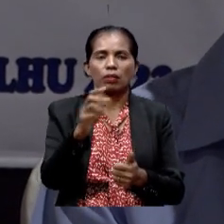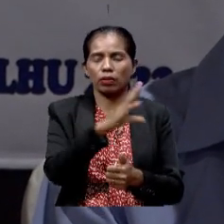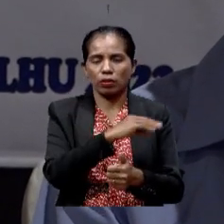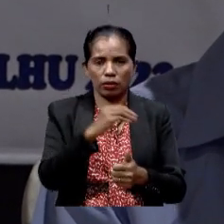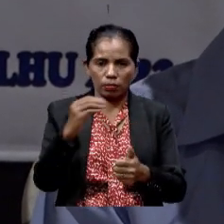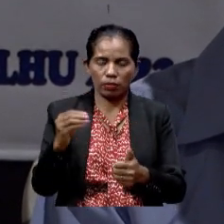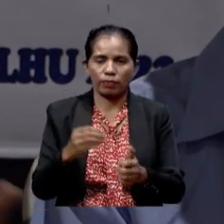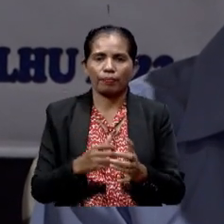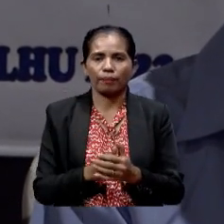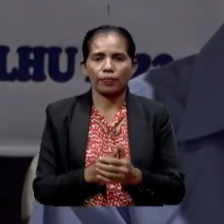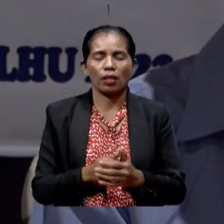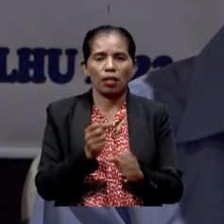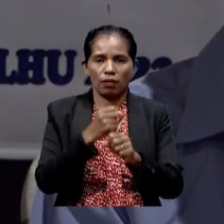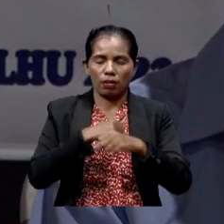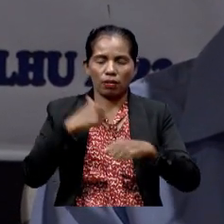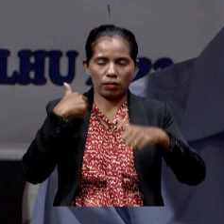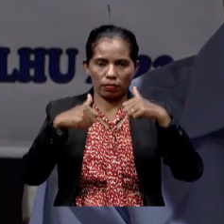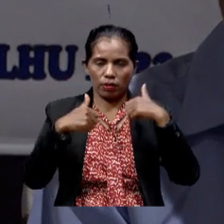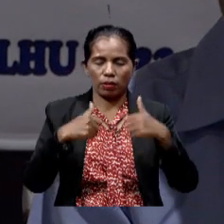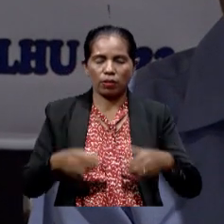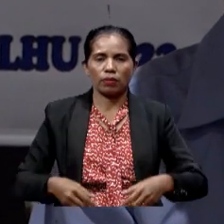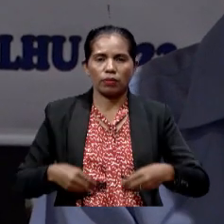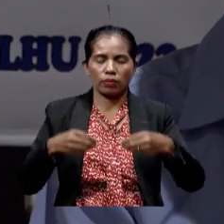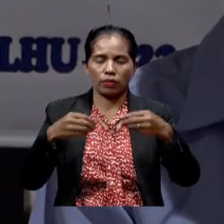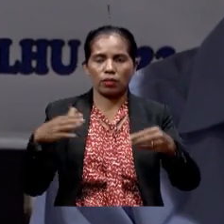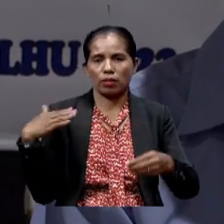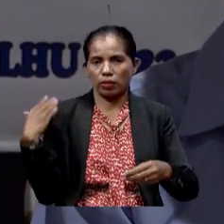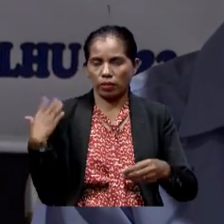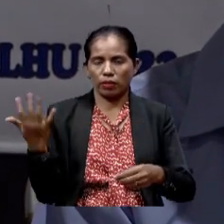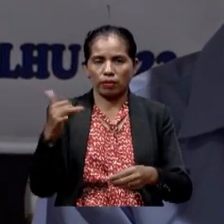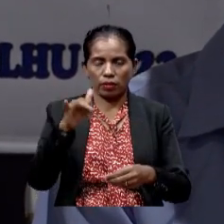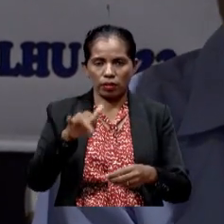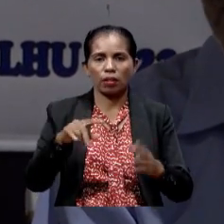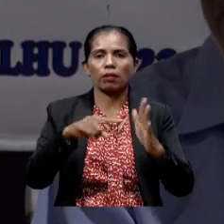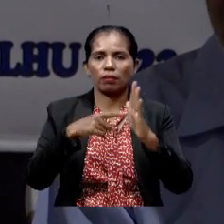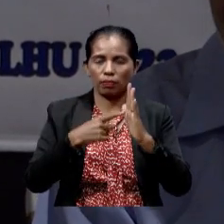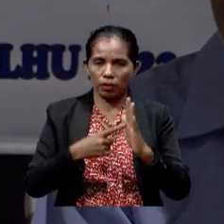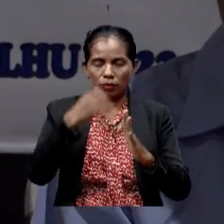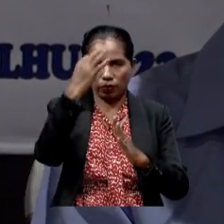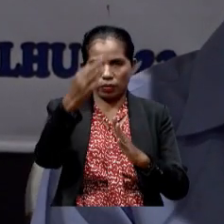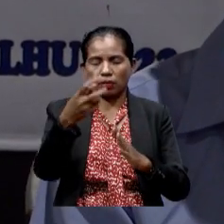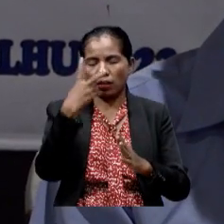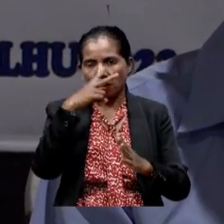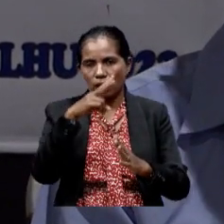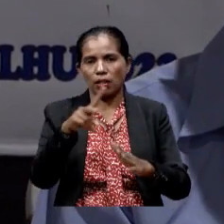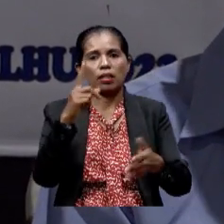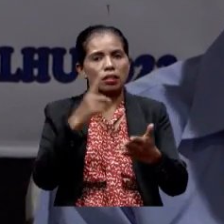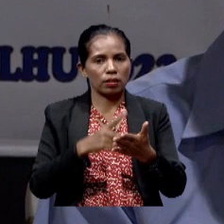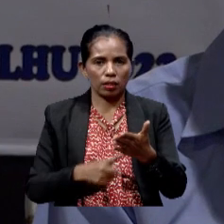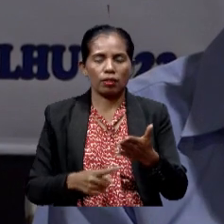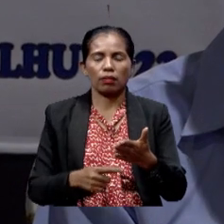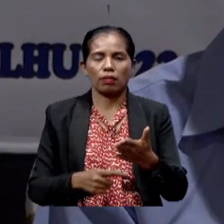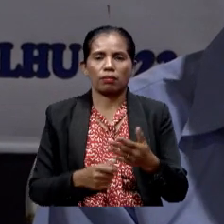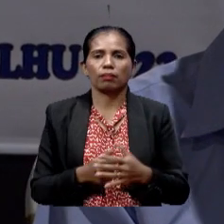né, motiva Itania jovem sira começa na baoen hare na se oen sai do maka